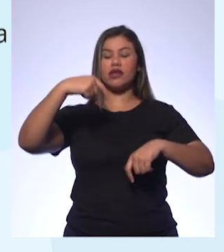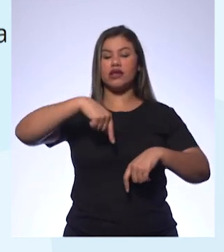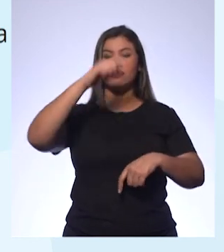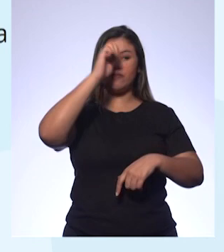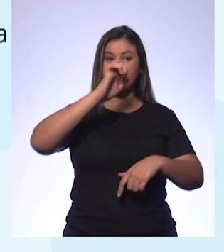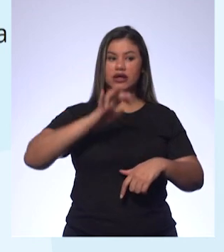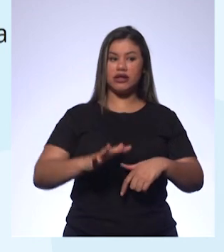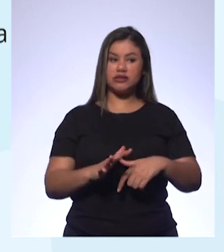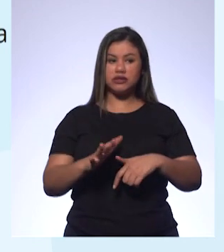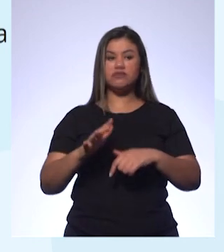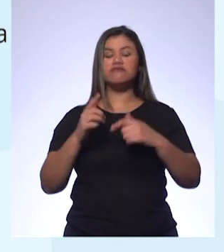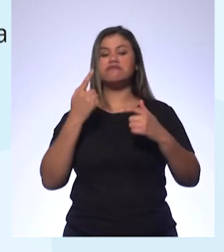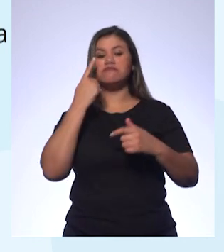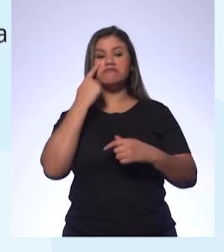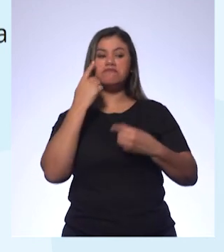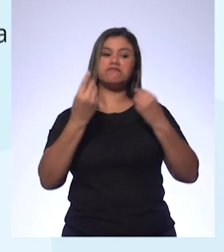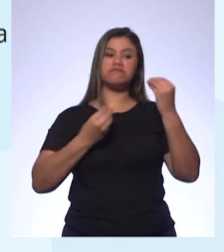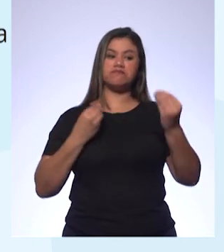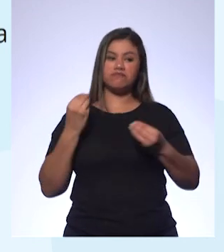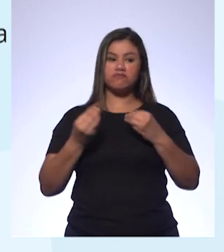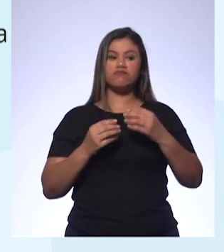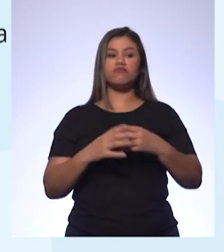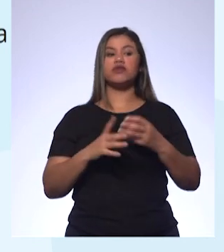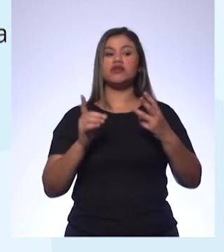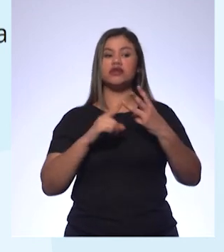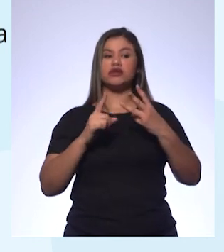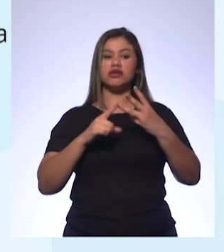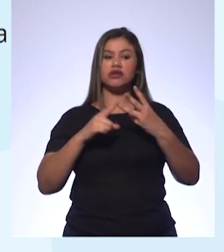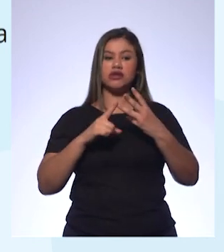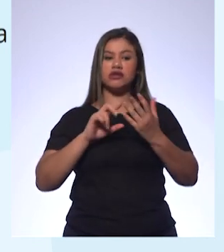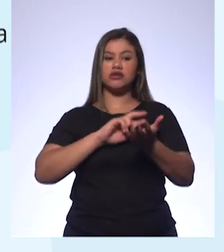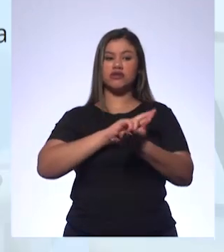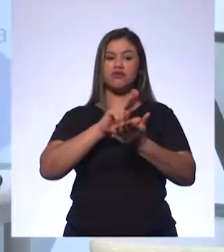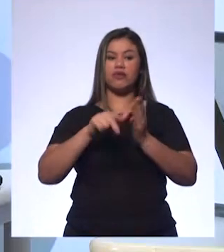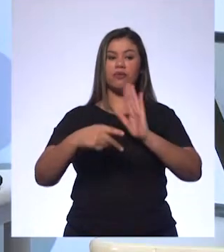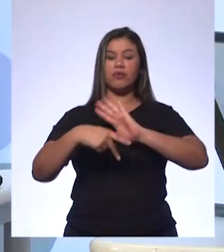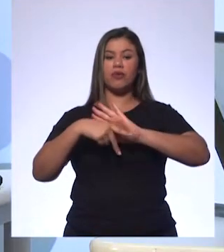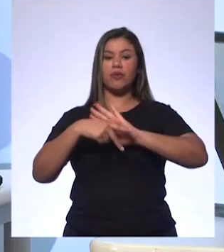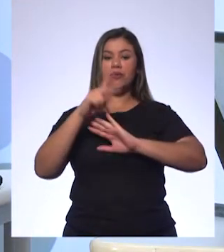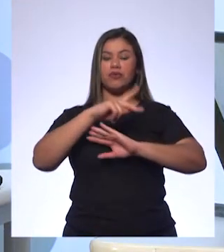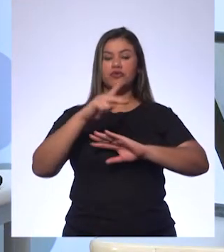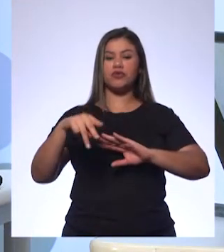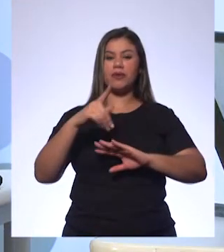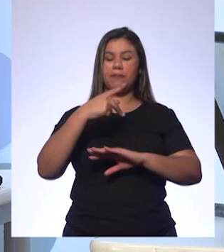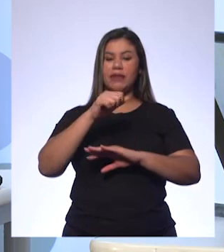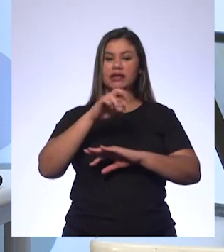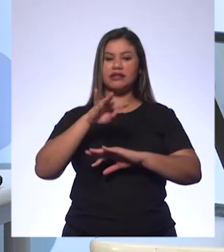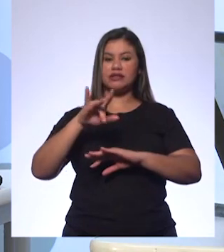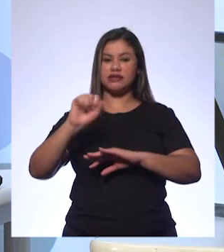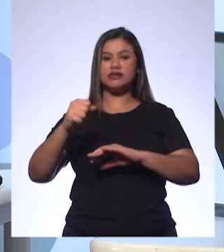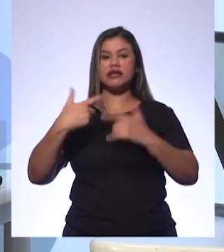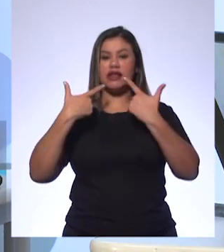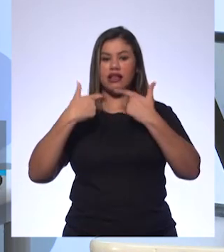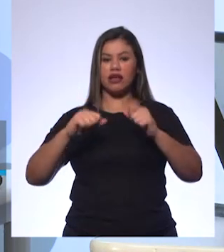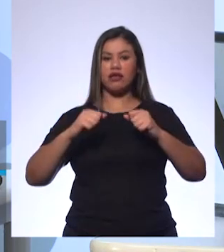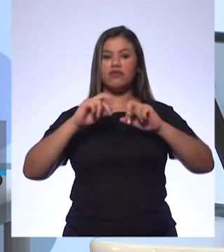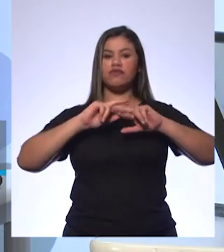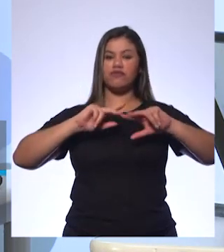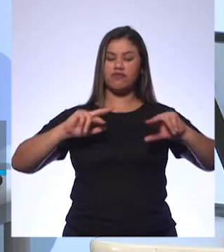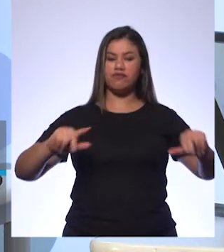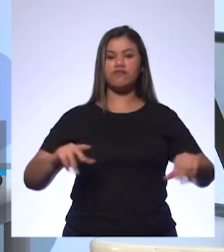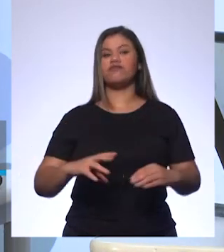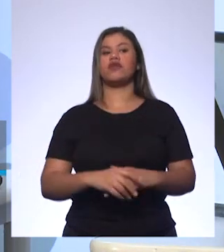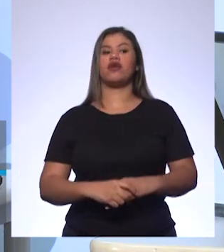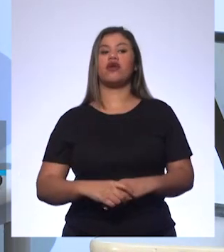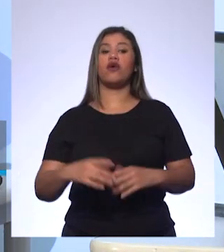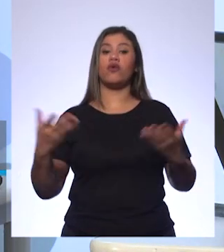exibir trabalhos desenvolvidos aí pela professora Patrícia sobre as variações linguísticas. Vamos fazer uma espécie de mostra, certo? Hoje a gente encerra